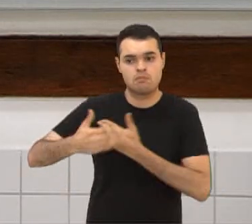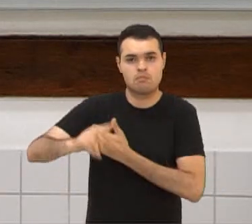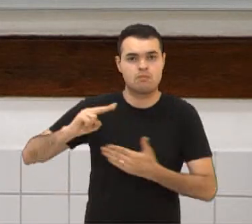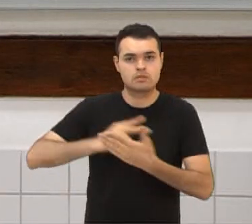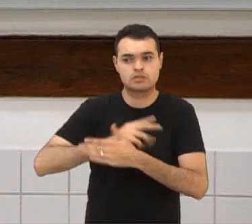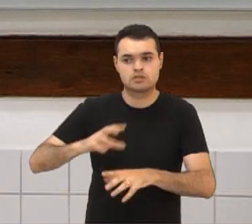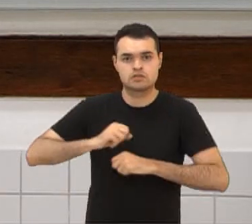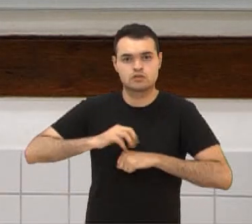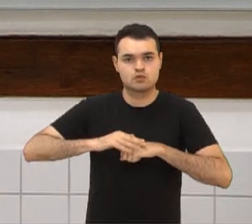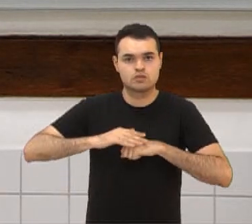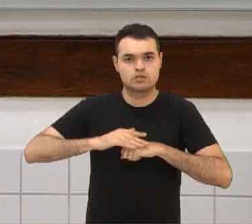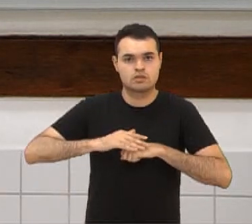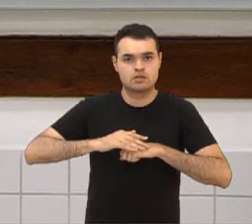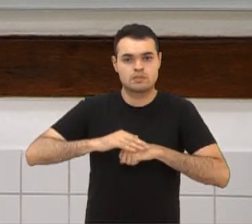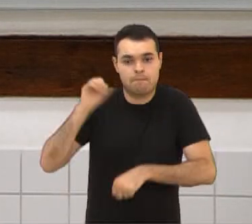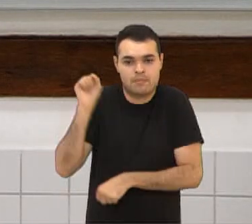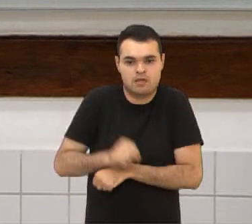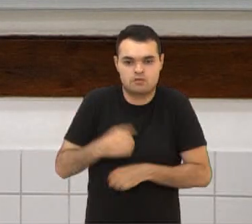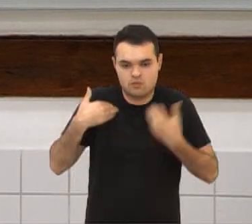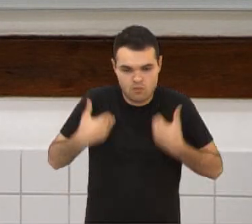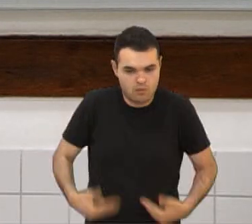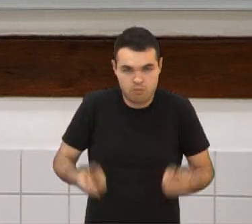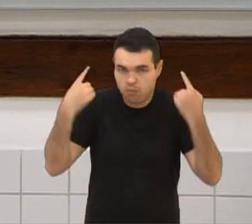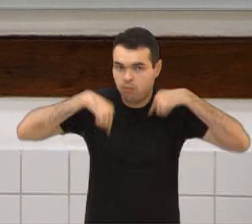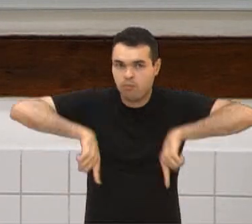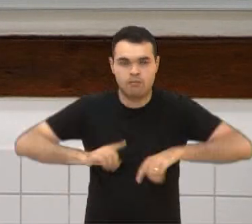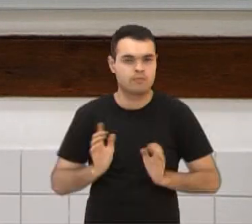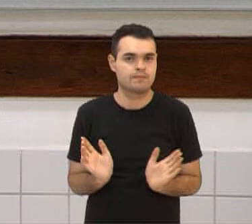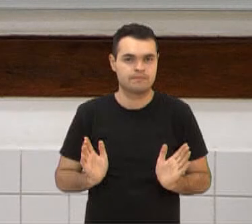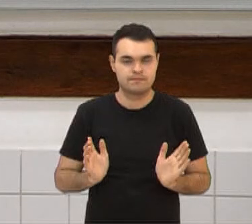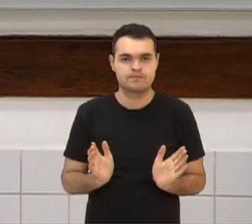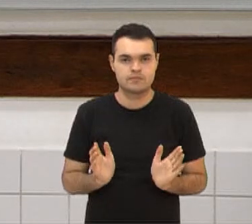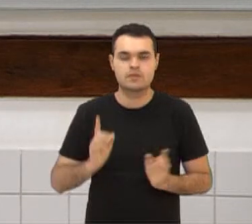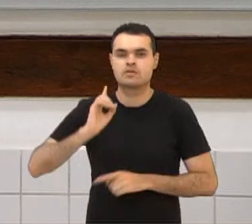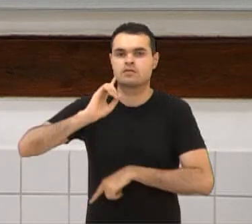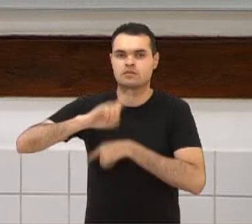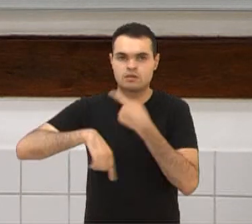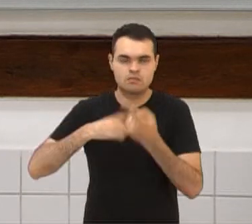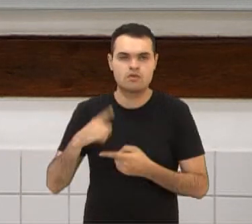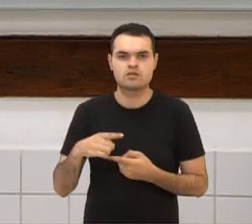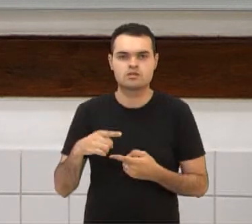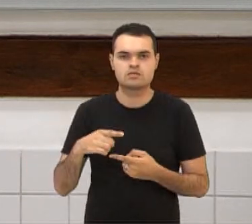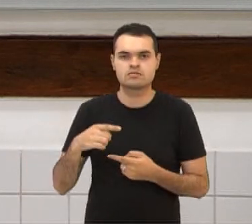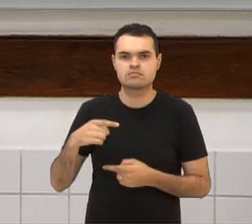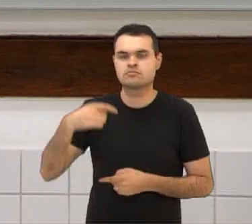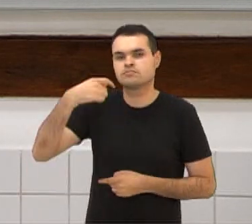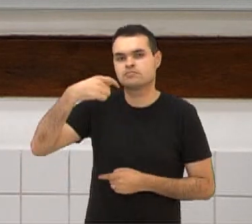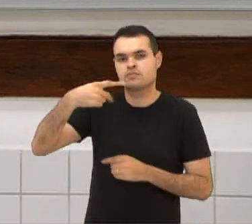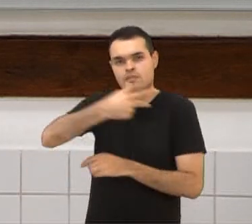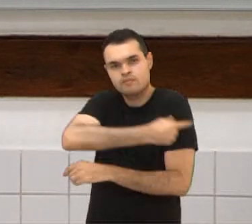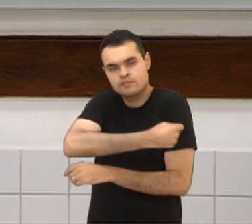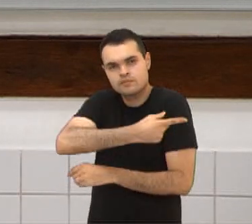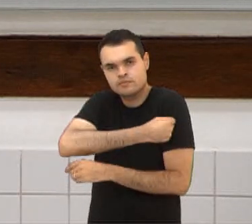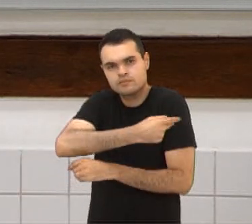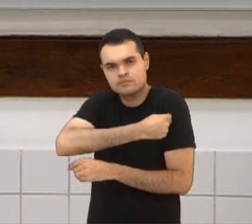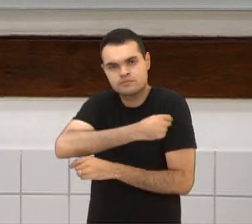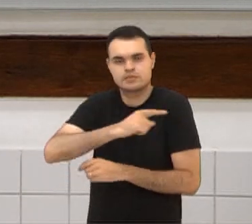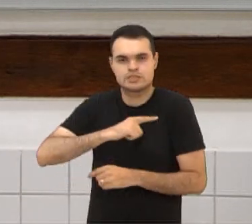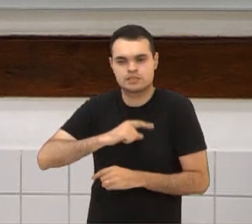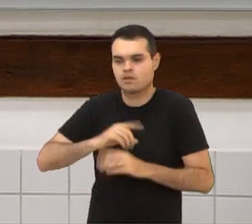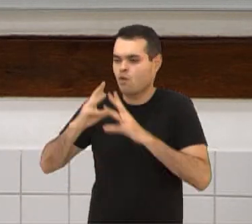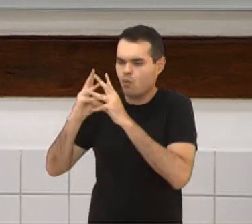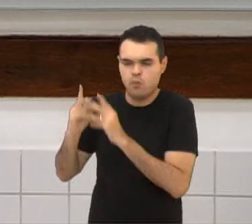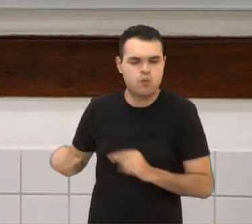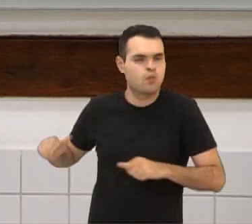essa doença que causava paralisia infantil. Depois, inventaram a vacina, o Zé Gotinha. A gente não teve mais essa doença